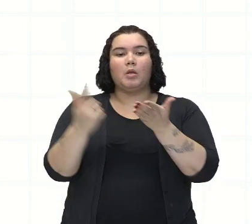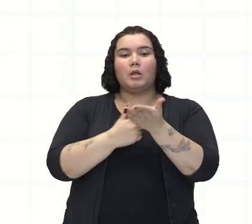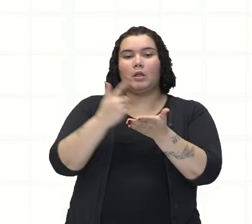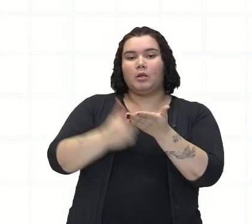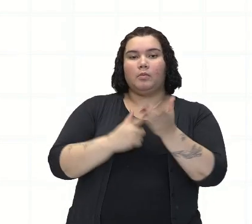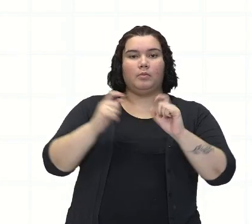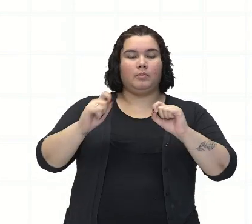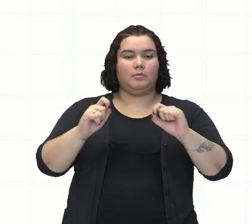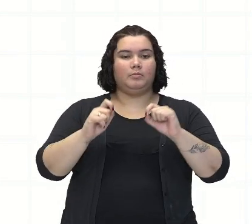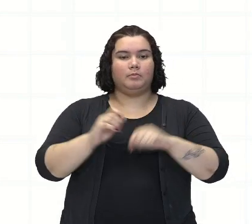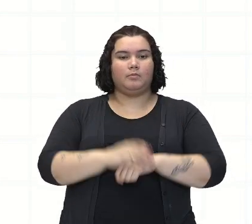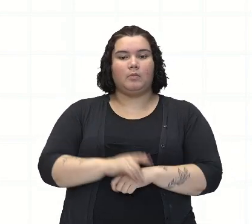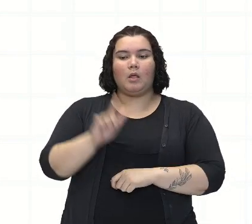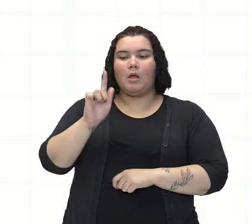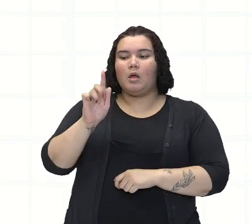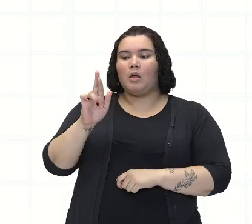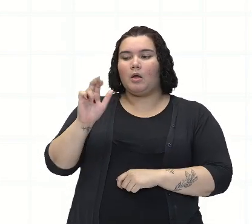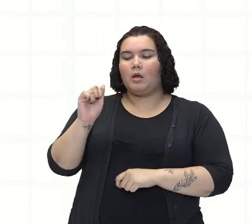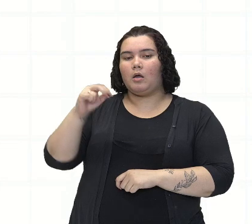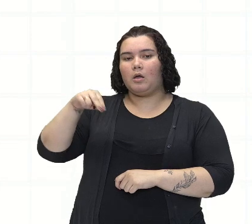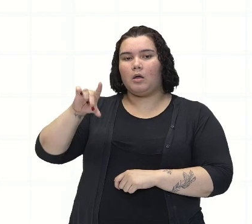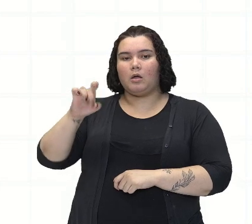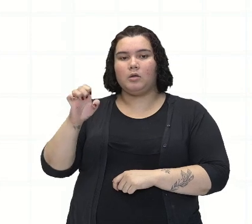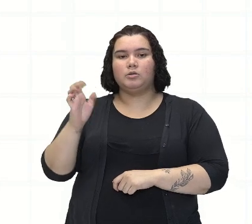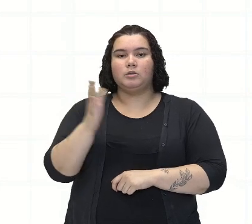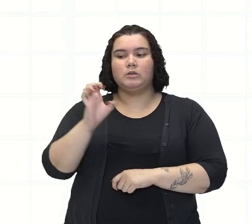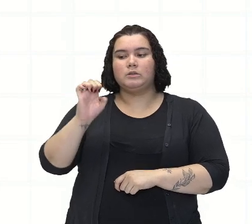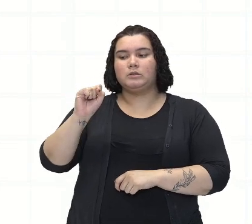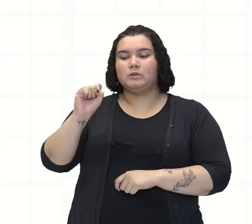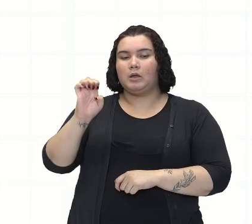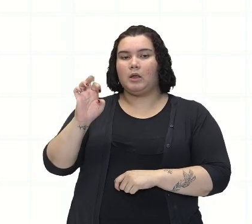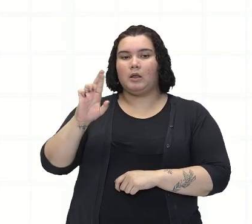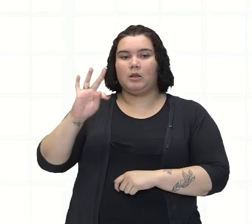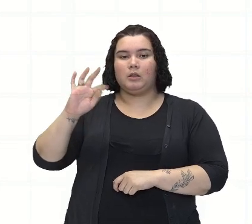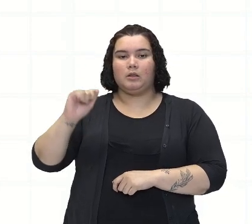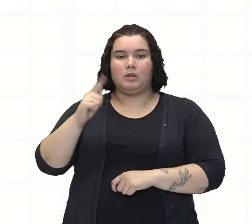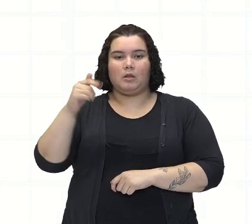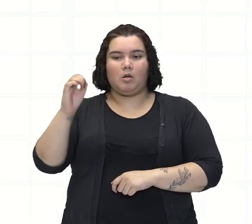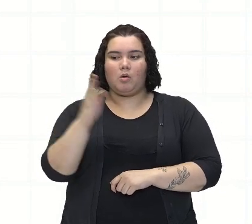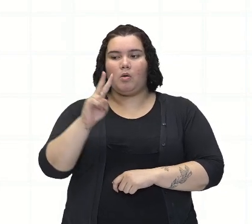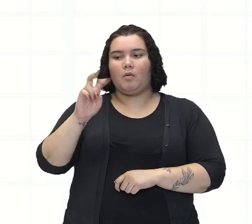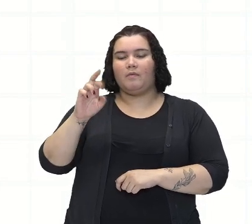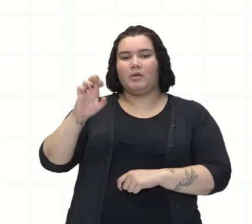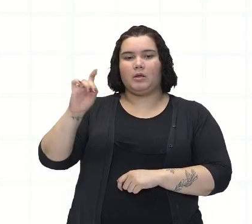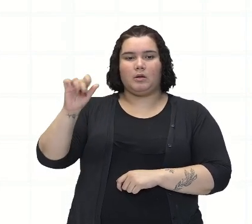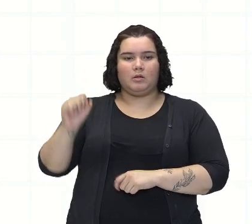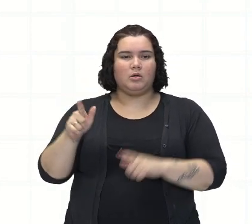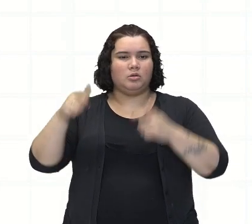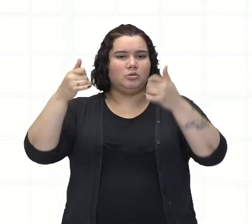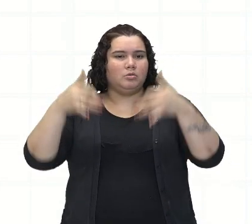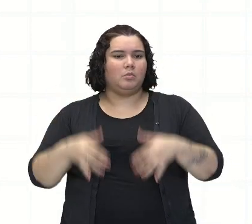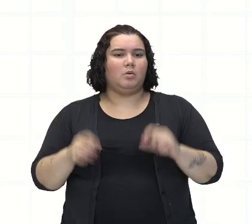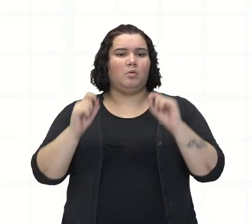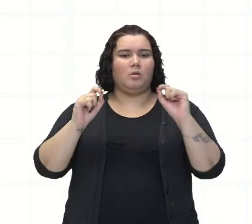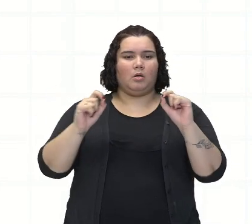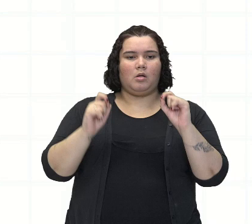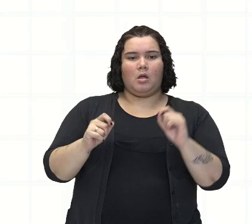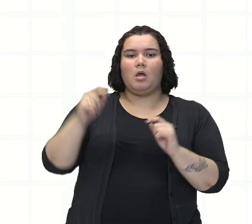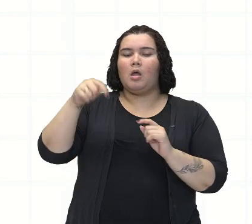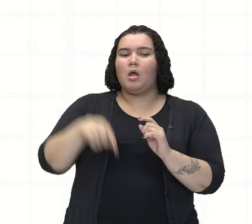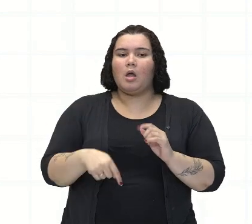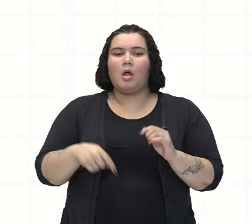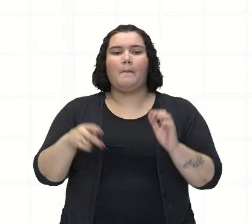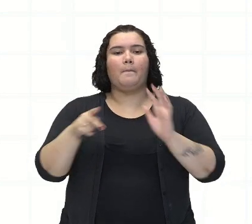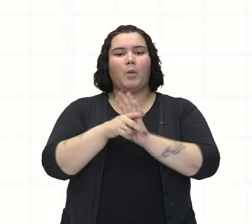chama Grande Sertão Veredas. Ele sim, Grande Sertão Veredas, é um romance, um livro enorme que conta basicamente